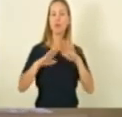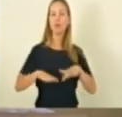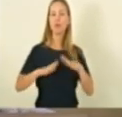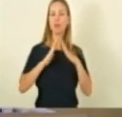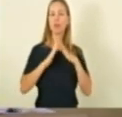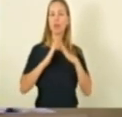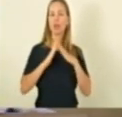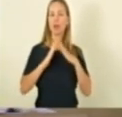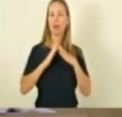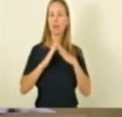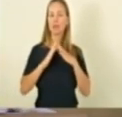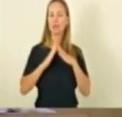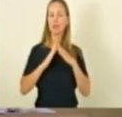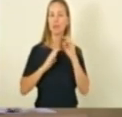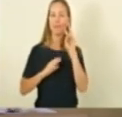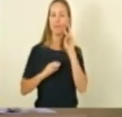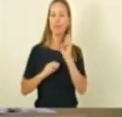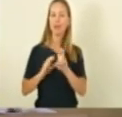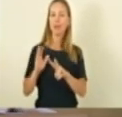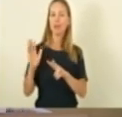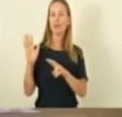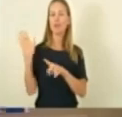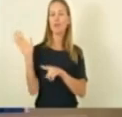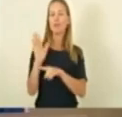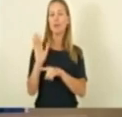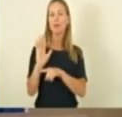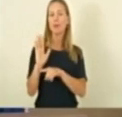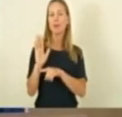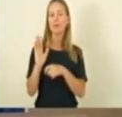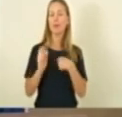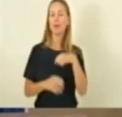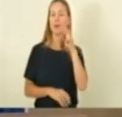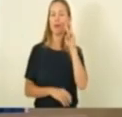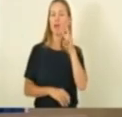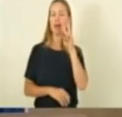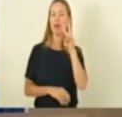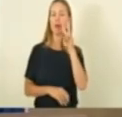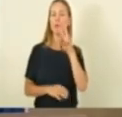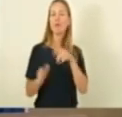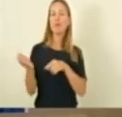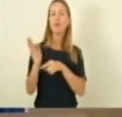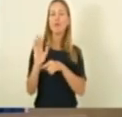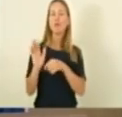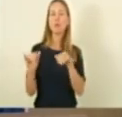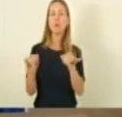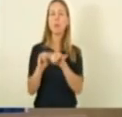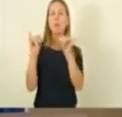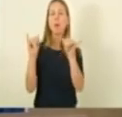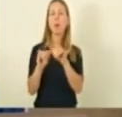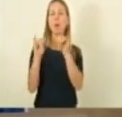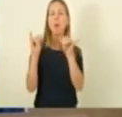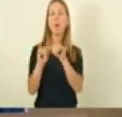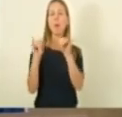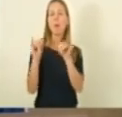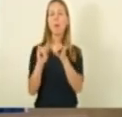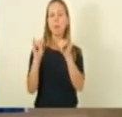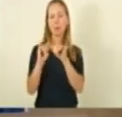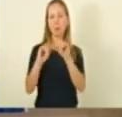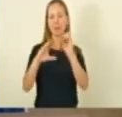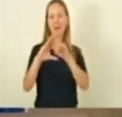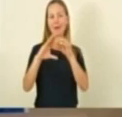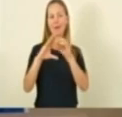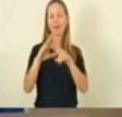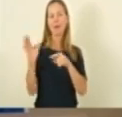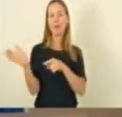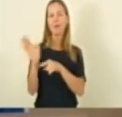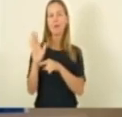e às vezes pego para ver um filme, eu me lembro às vezes de um filme bobo que eu vi na sessão da tarde há muito tempo, e aí começo a procurar ver se esse